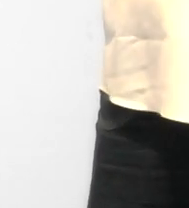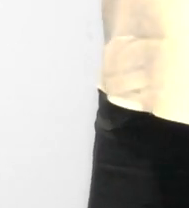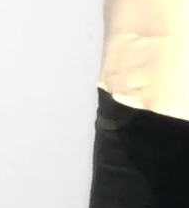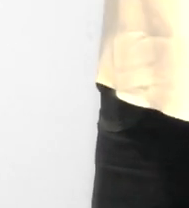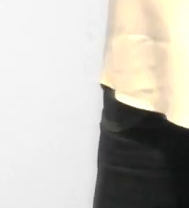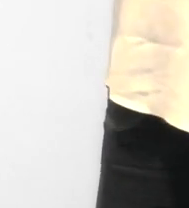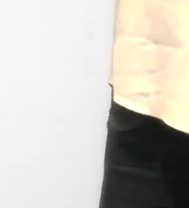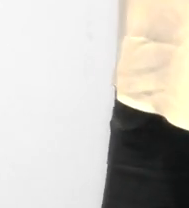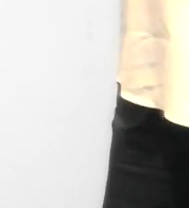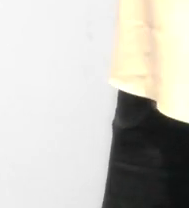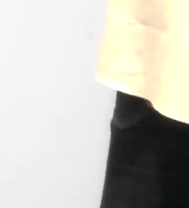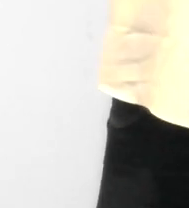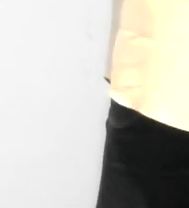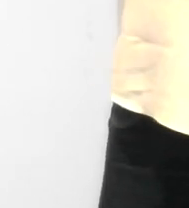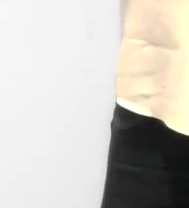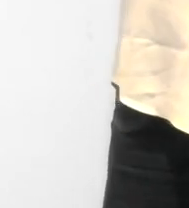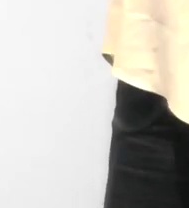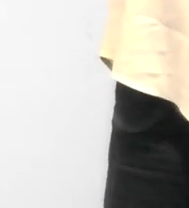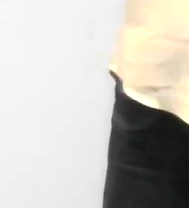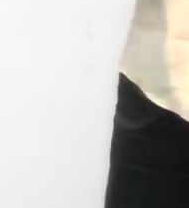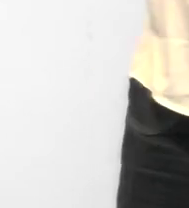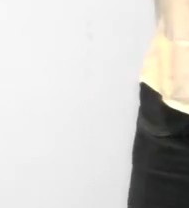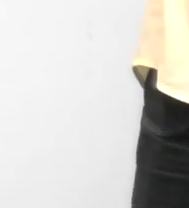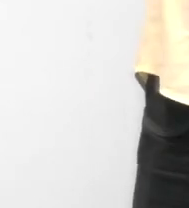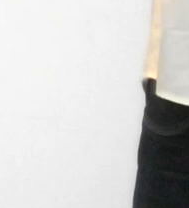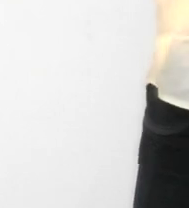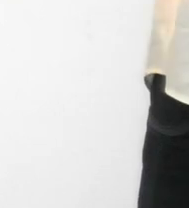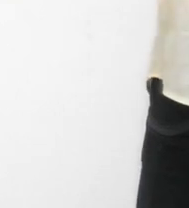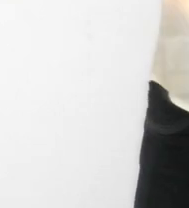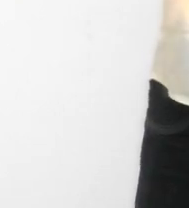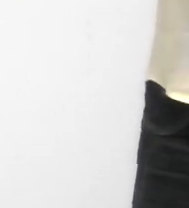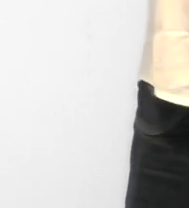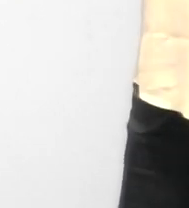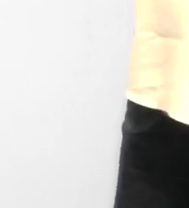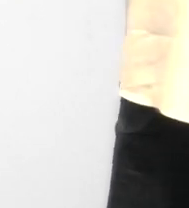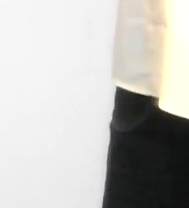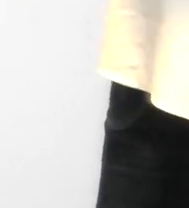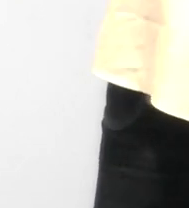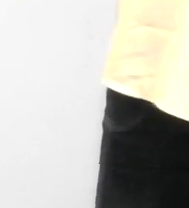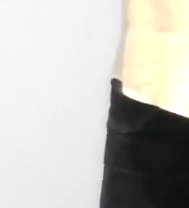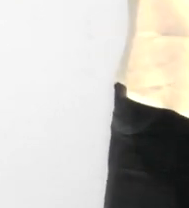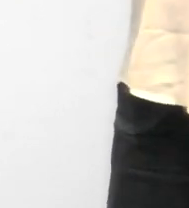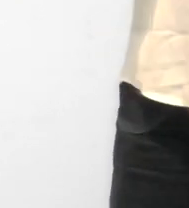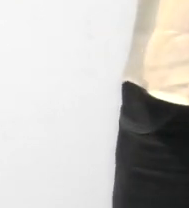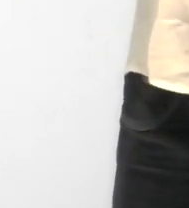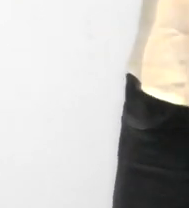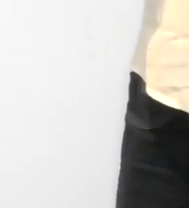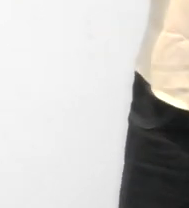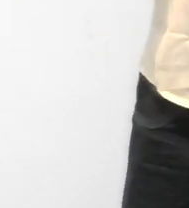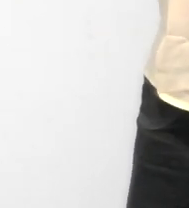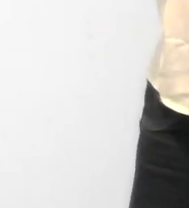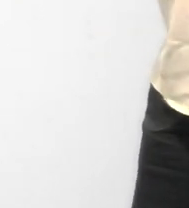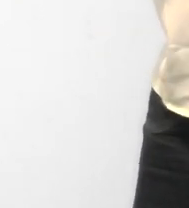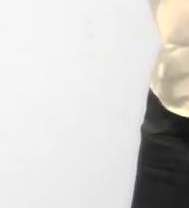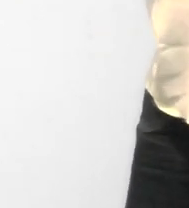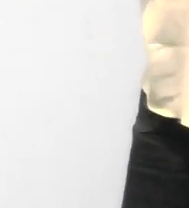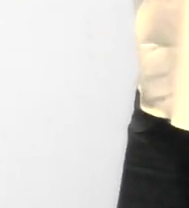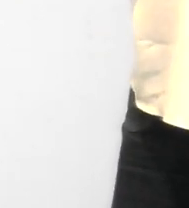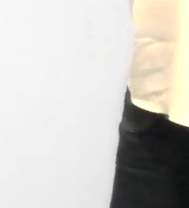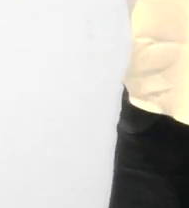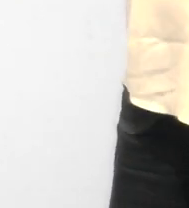vezes que vem um representante por mais que vocês ven a senhora como servidora pública eu sei que é uma paixão que vocês t infelizmente senhora tá ouvindo que a senhora não deveria estar